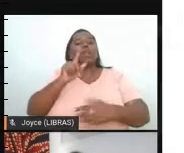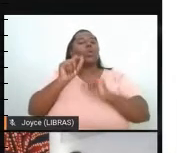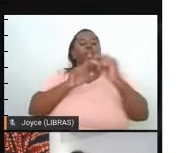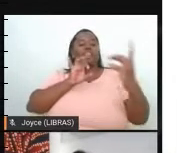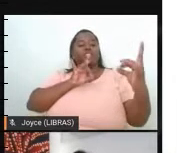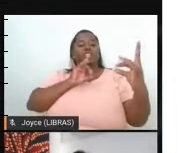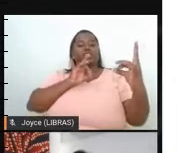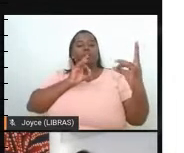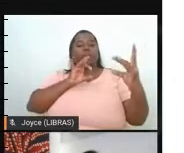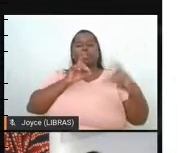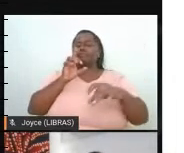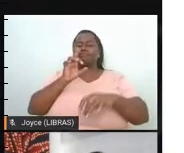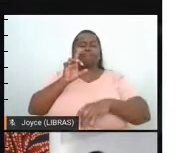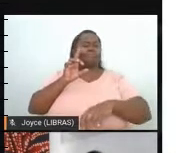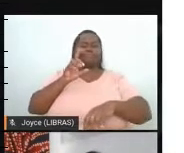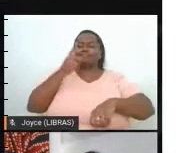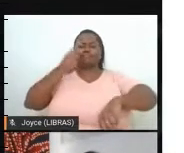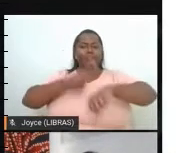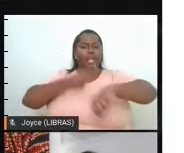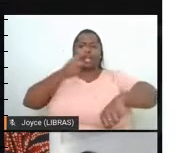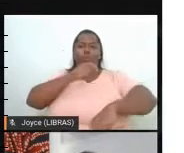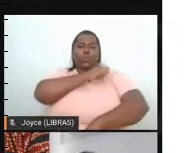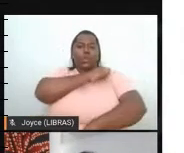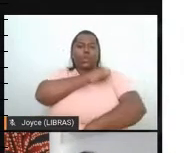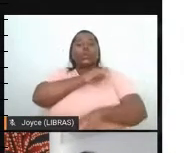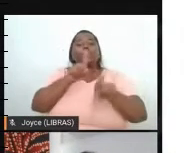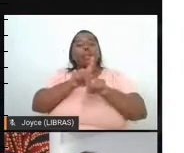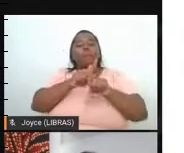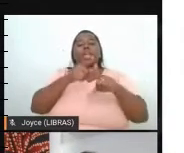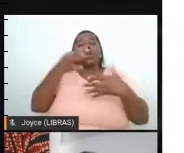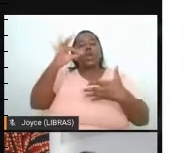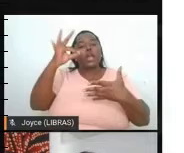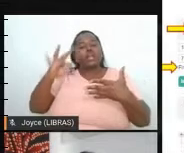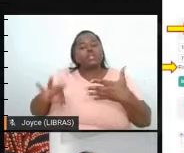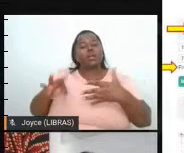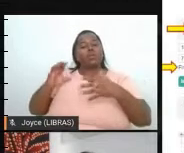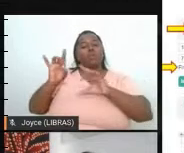para o aluno, né? E correção automática aí para o docente.